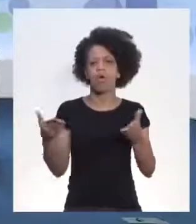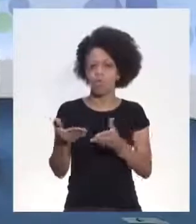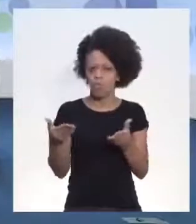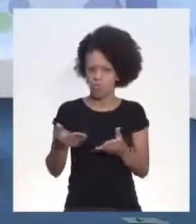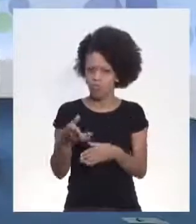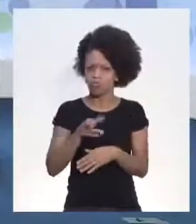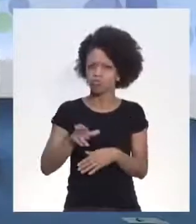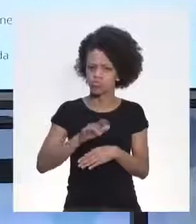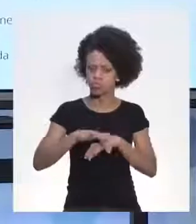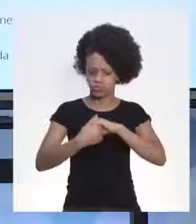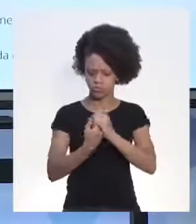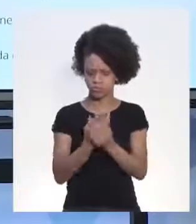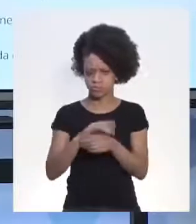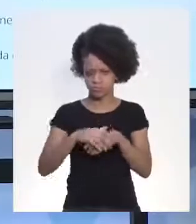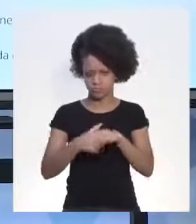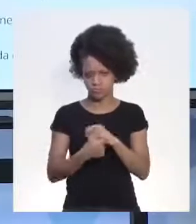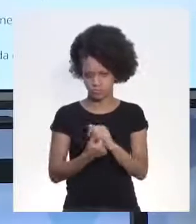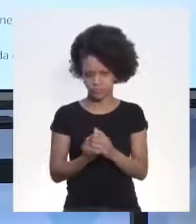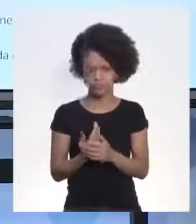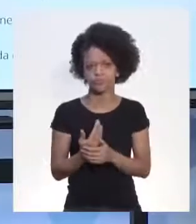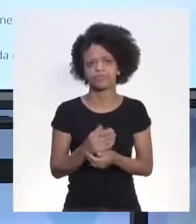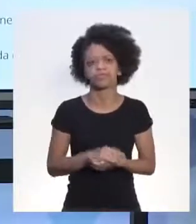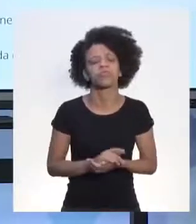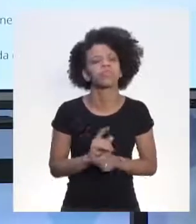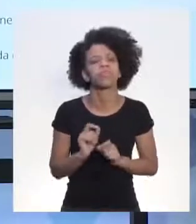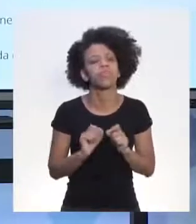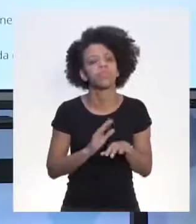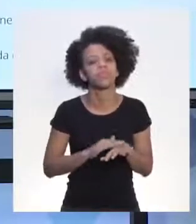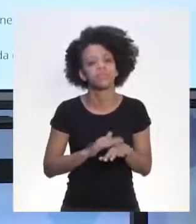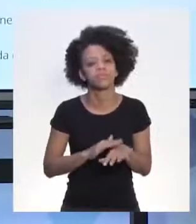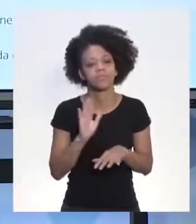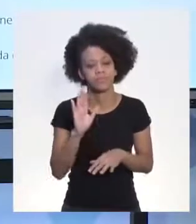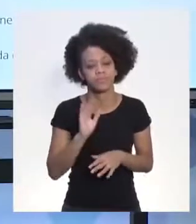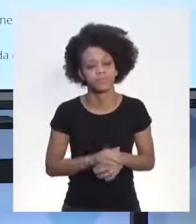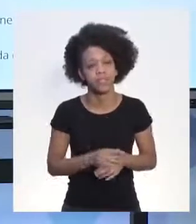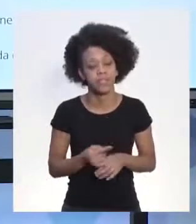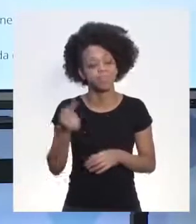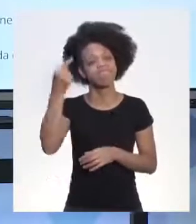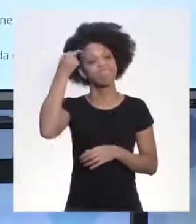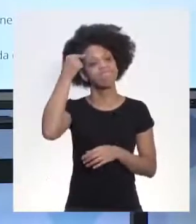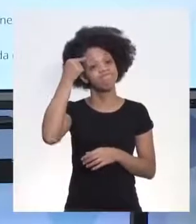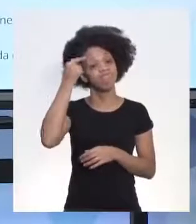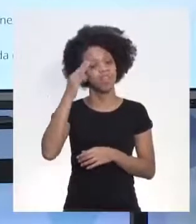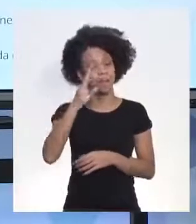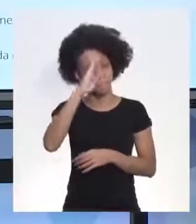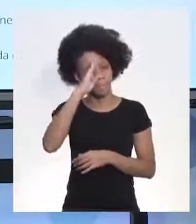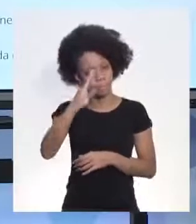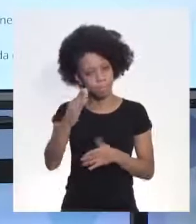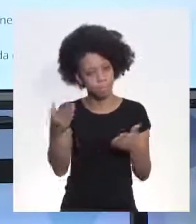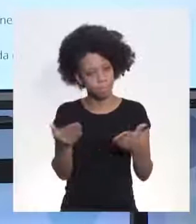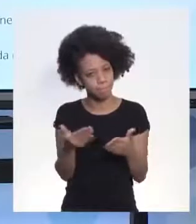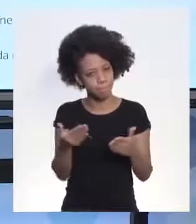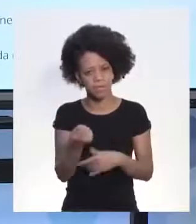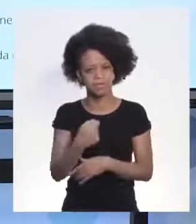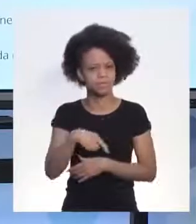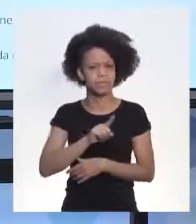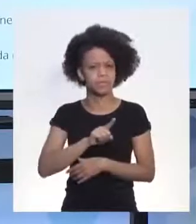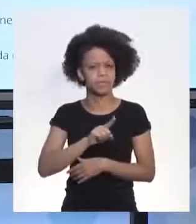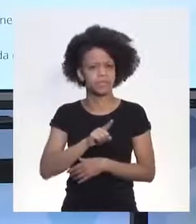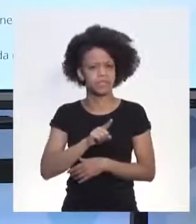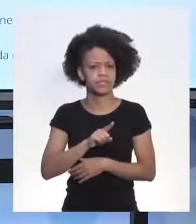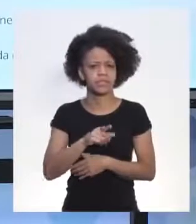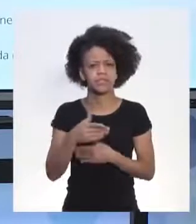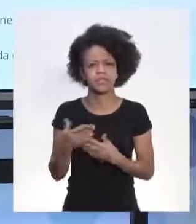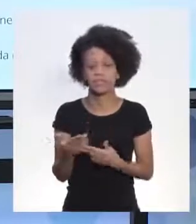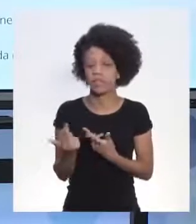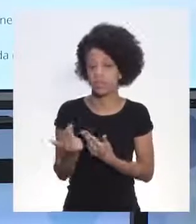né? Isso mesmo, geralmente esse álcool. O que vocês vão fazer? Então, qual que é a ideia principal aqui? Não precisa ser igual ao que eu estou